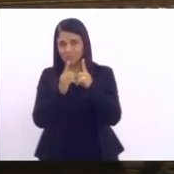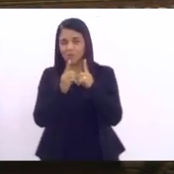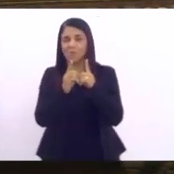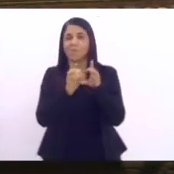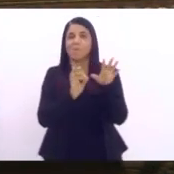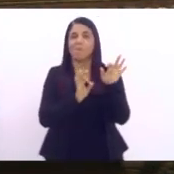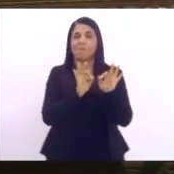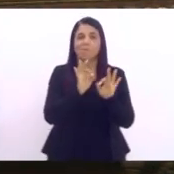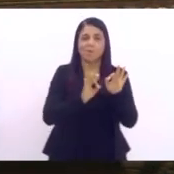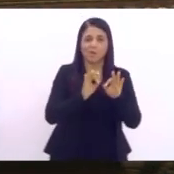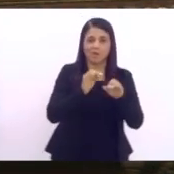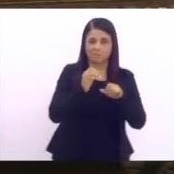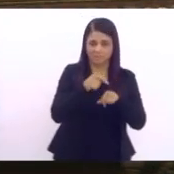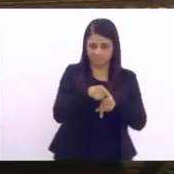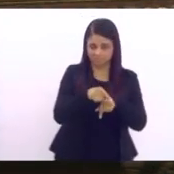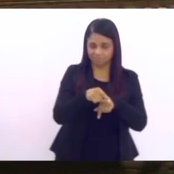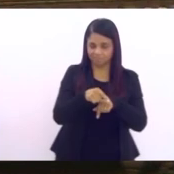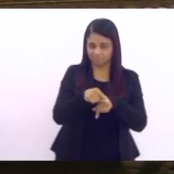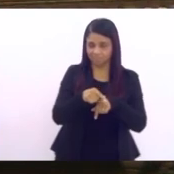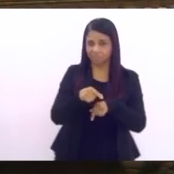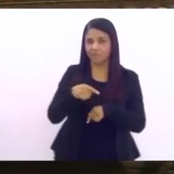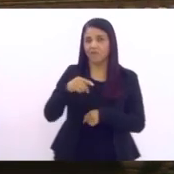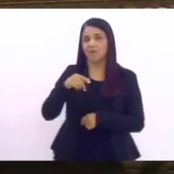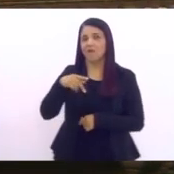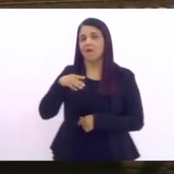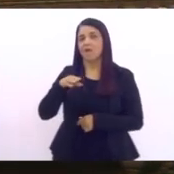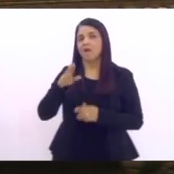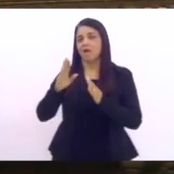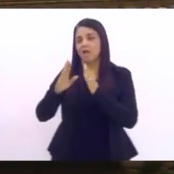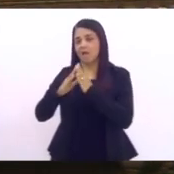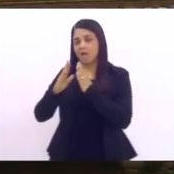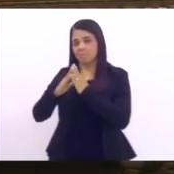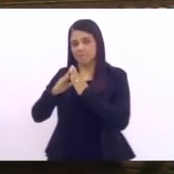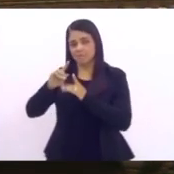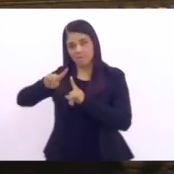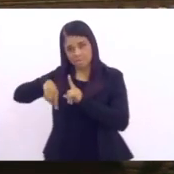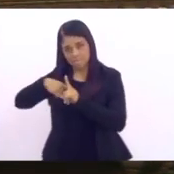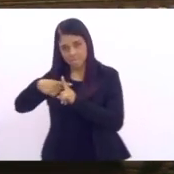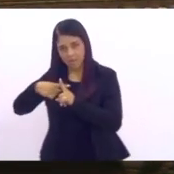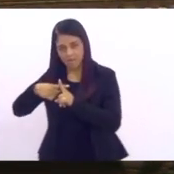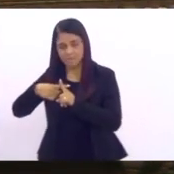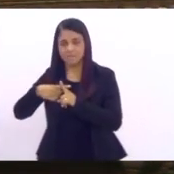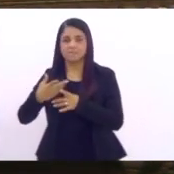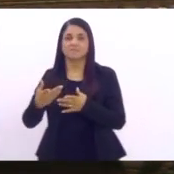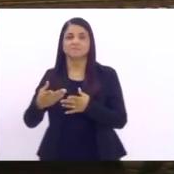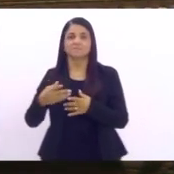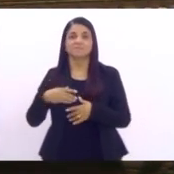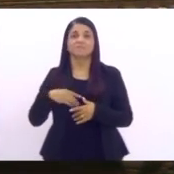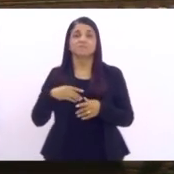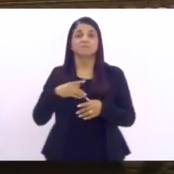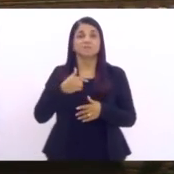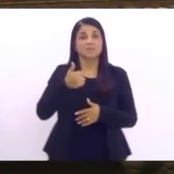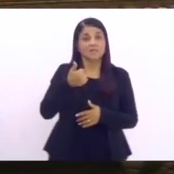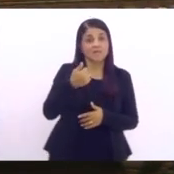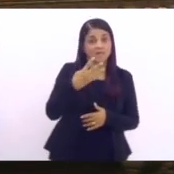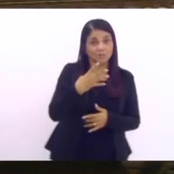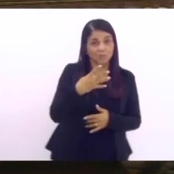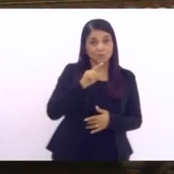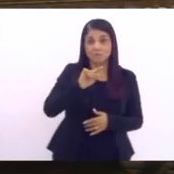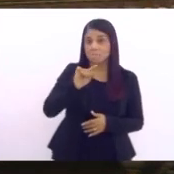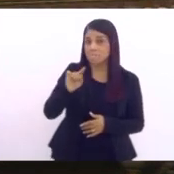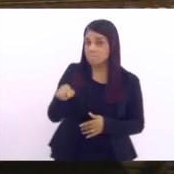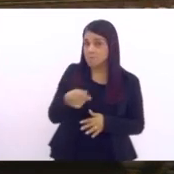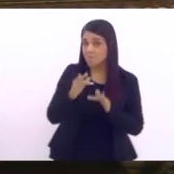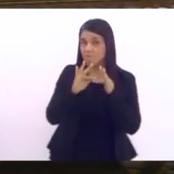programa, deputado Vitor Júnior, atenderá 14 mil famílias com uma renda